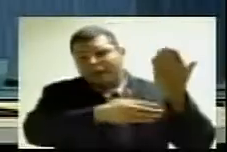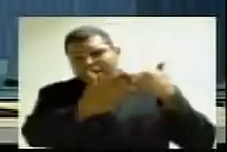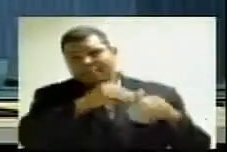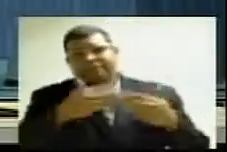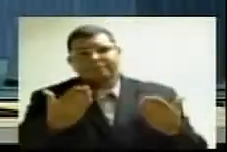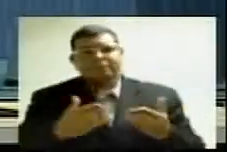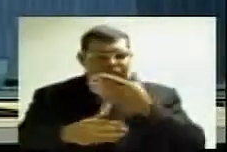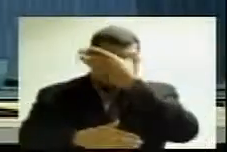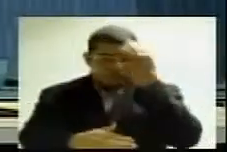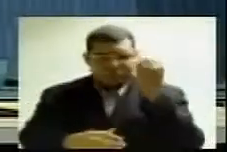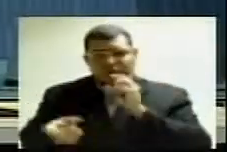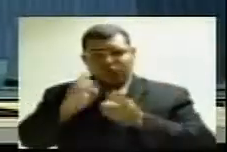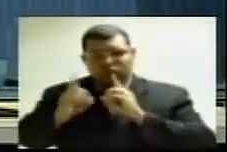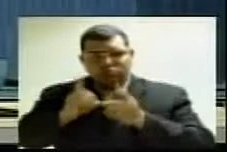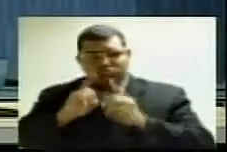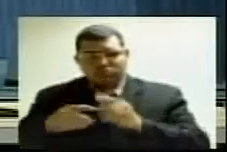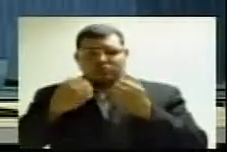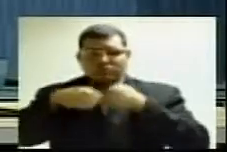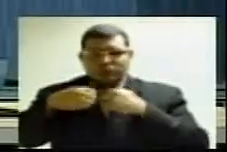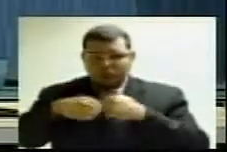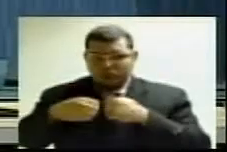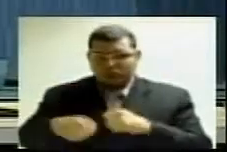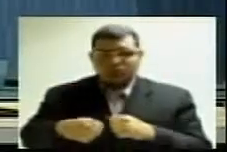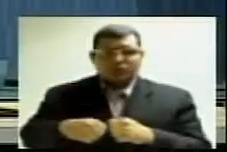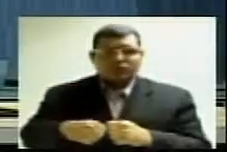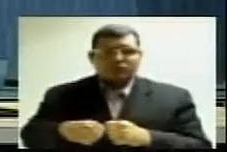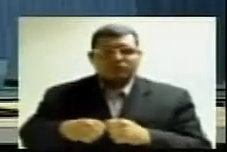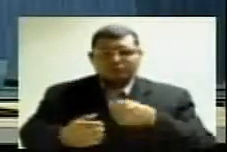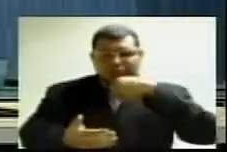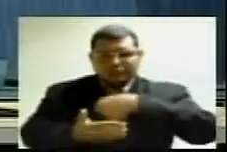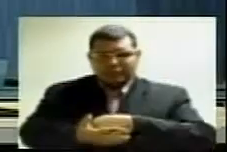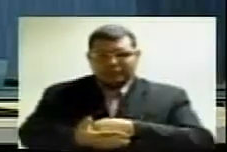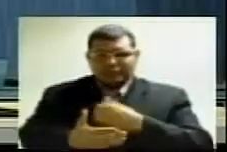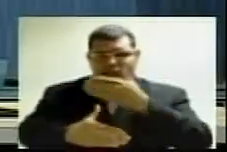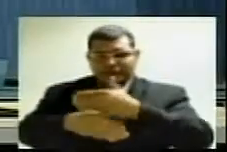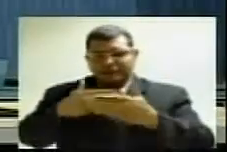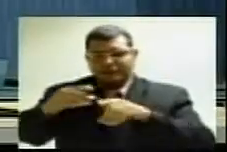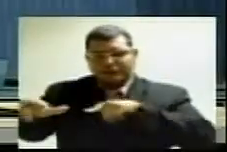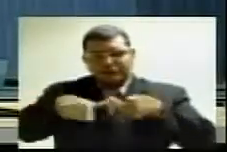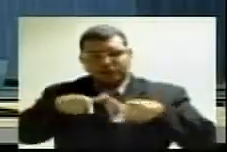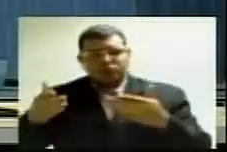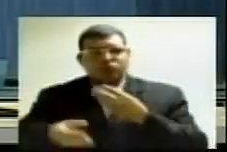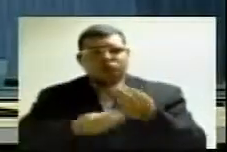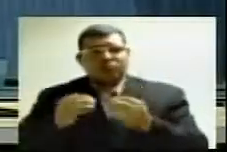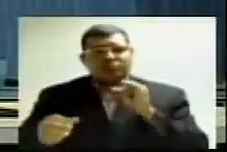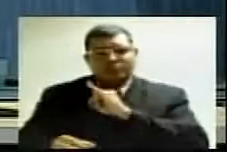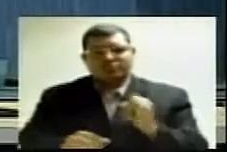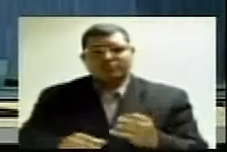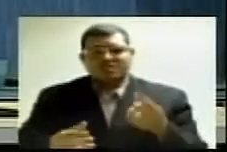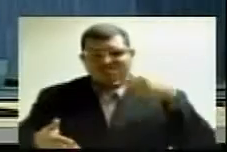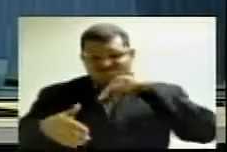passado. Esqueceu de debater a necessidade de garantir a estabilidade econômica como instrumento